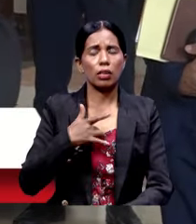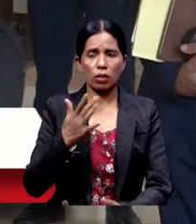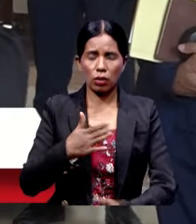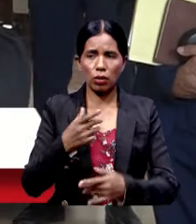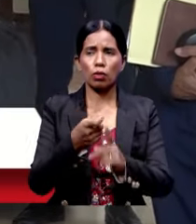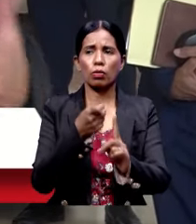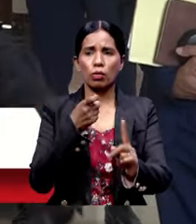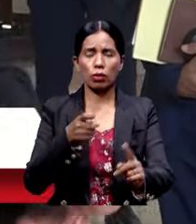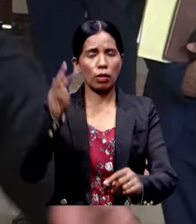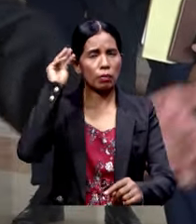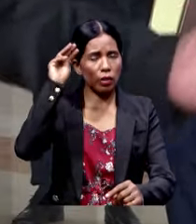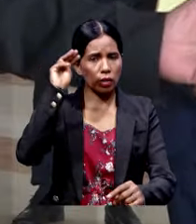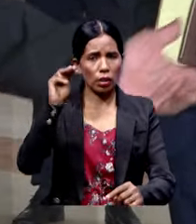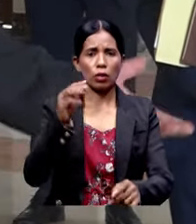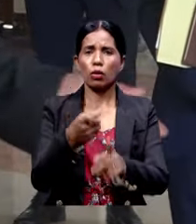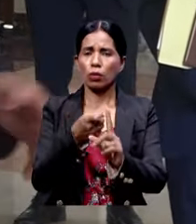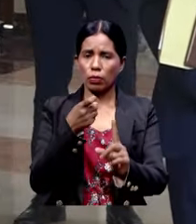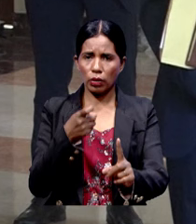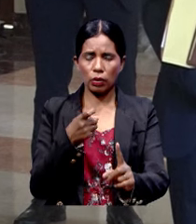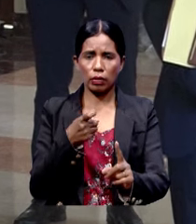Os ministérios, os